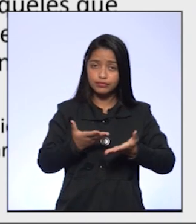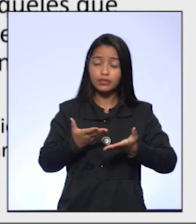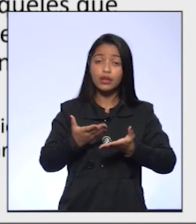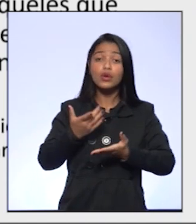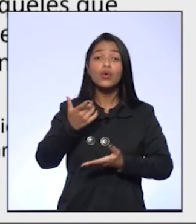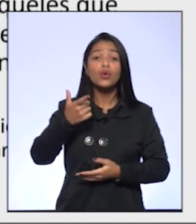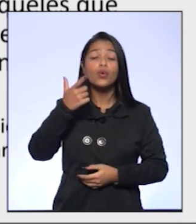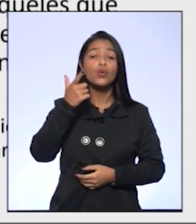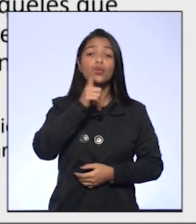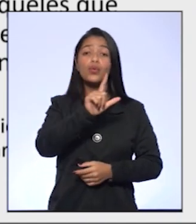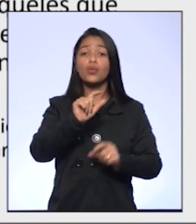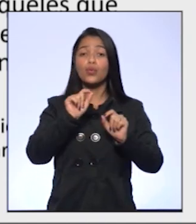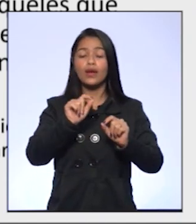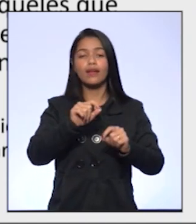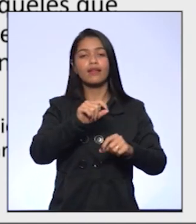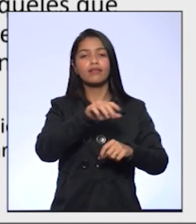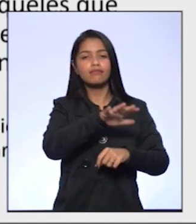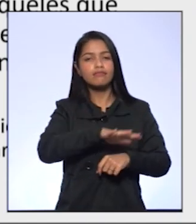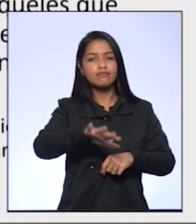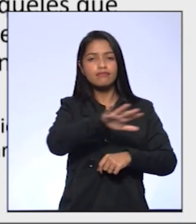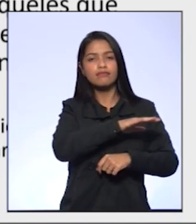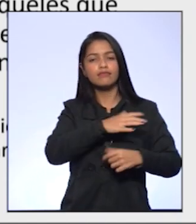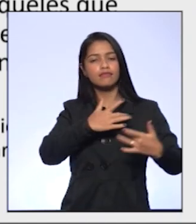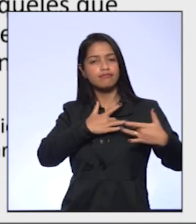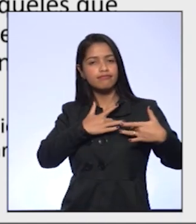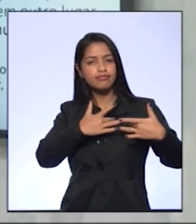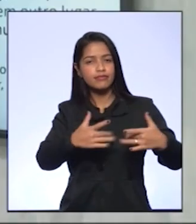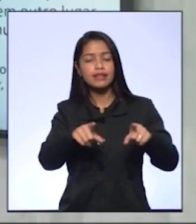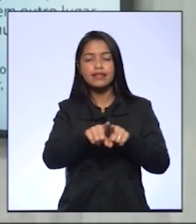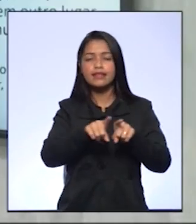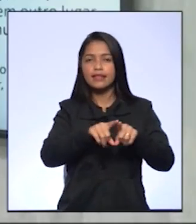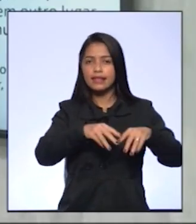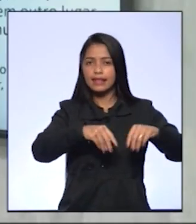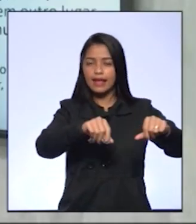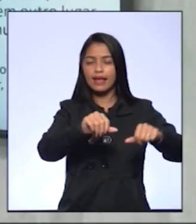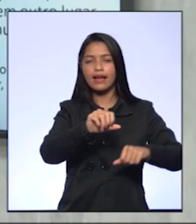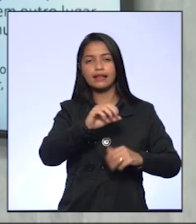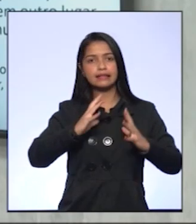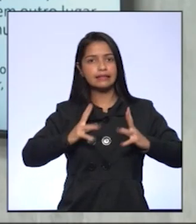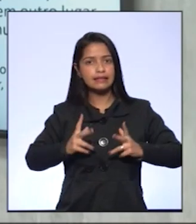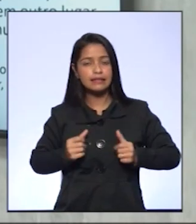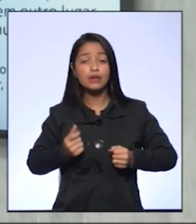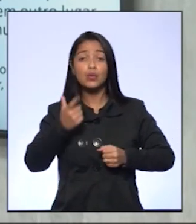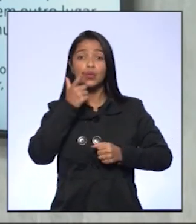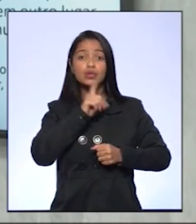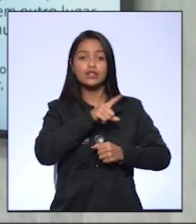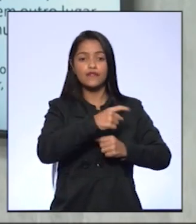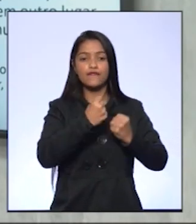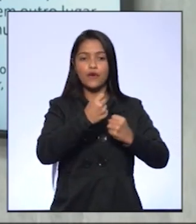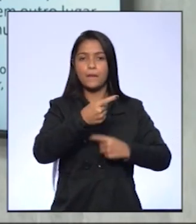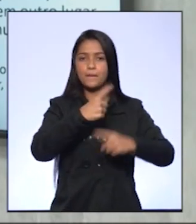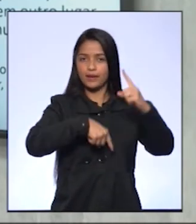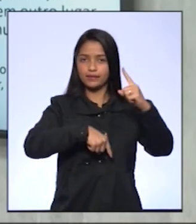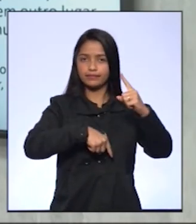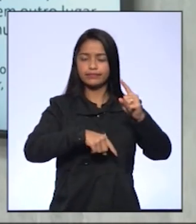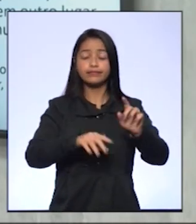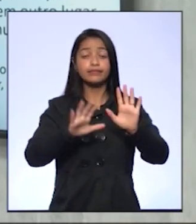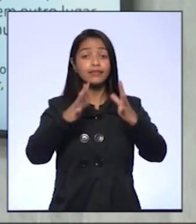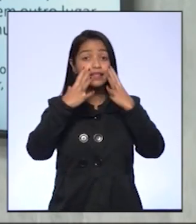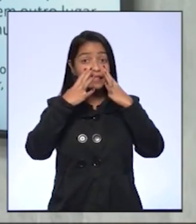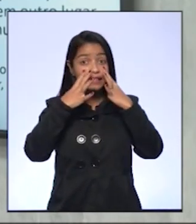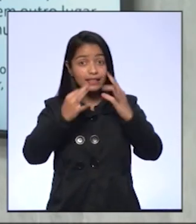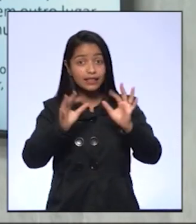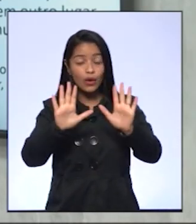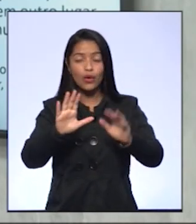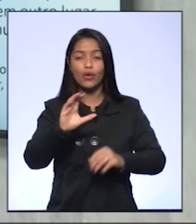e de caridade e a Terra Santa. Ou seja, vem cá, volta, olha aqui. As cruzadas, principalmente depois